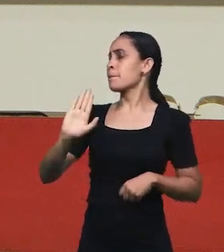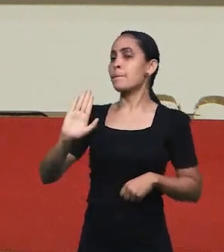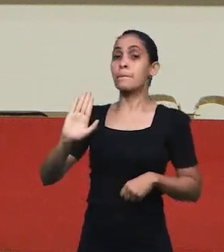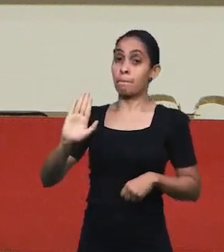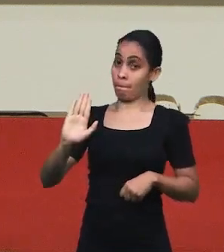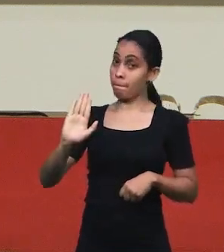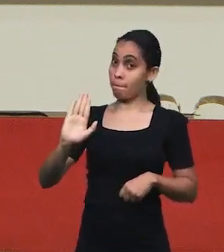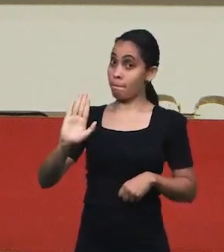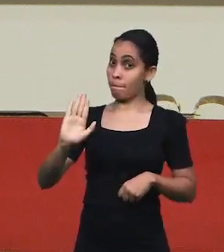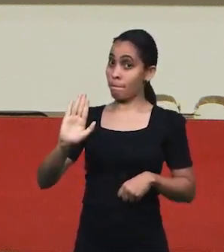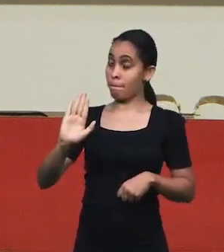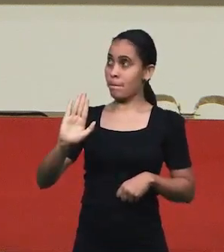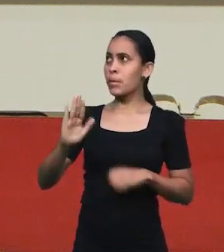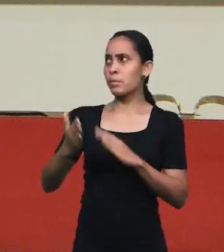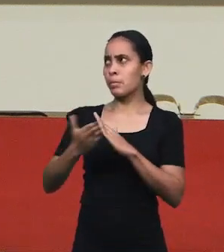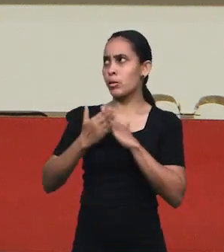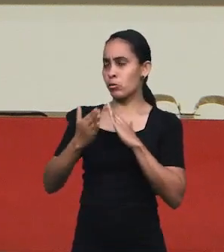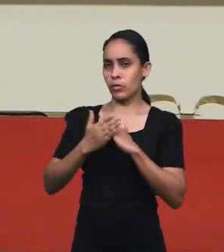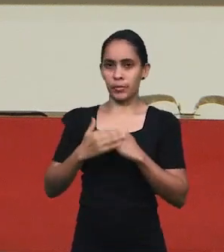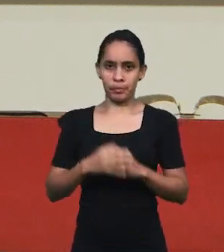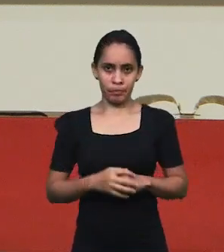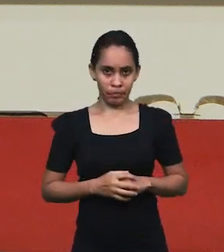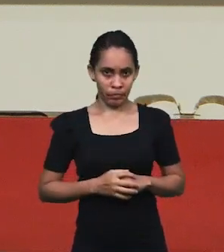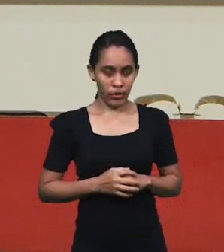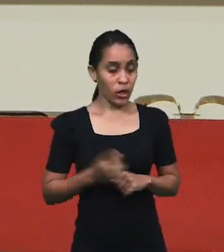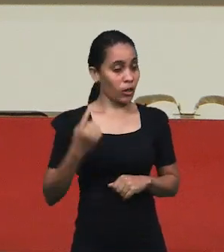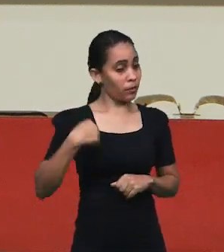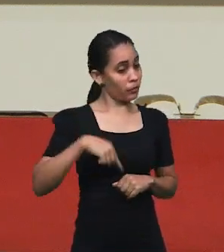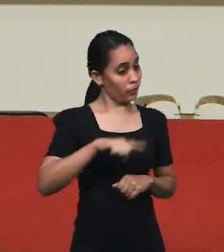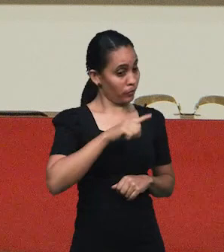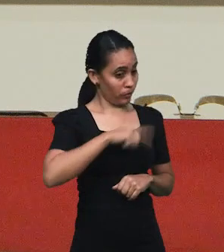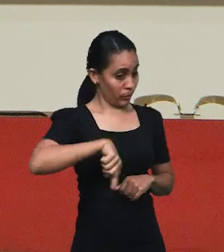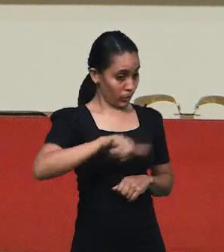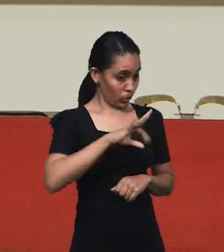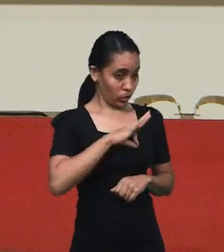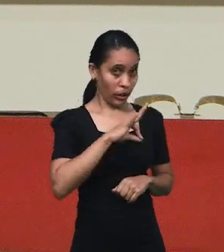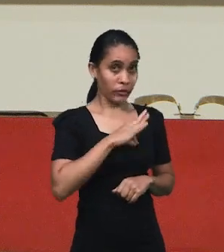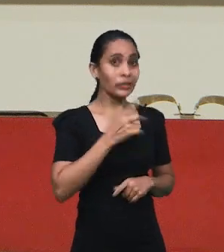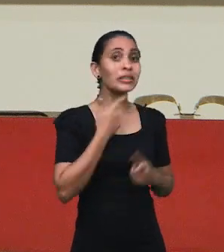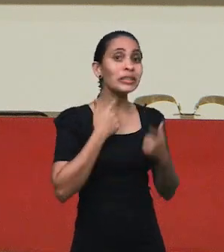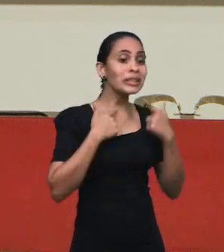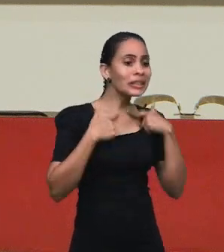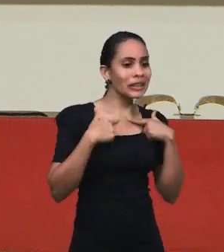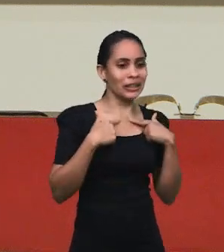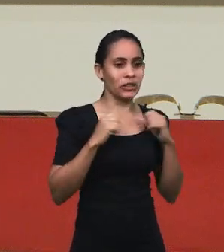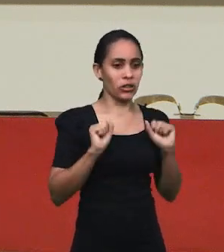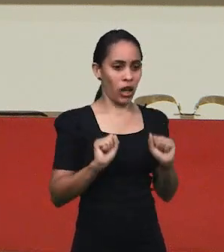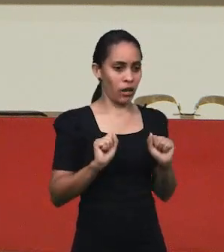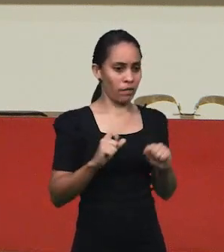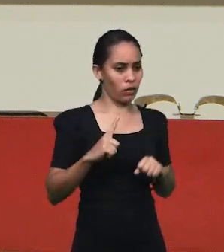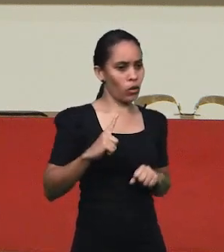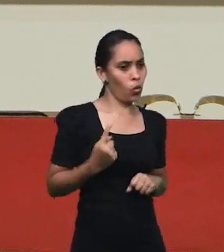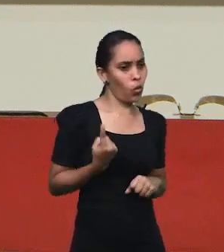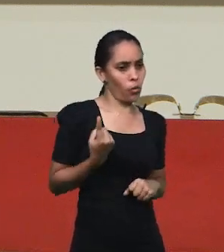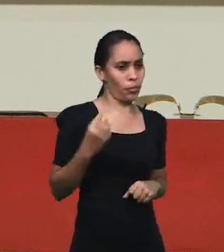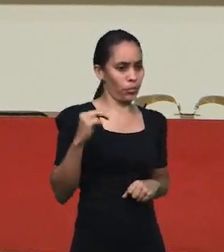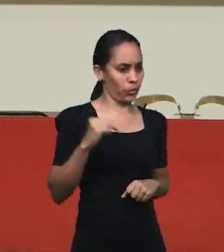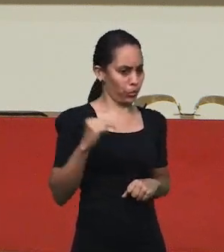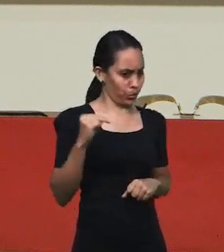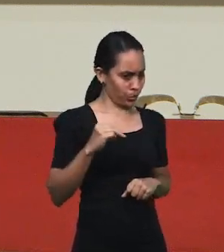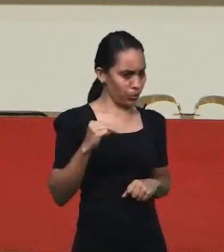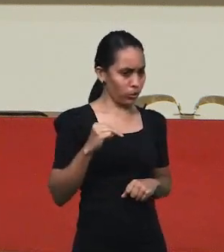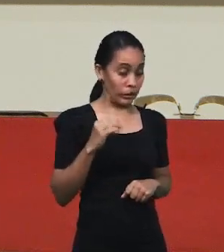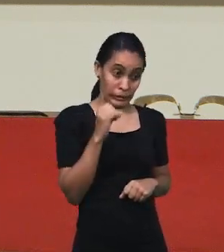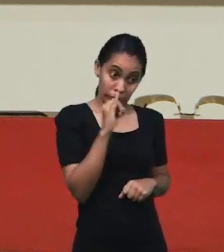soldados que desejarem, vamos ter aqui um minuto, os que desejarem, no seu coração,